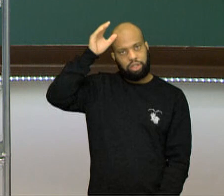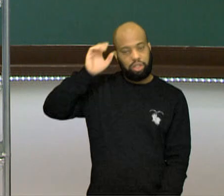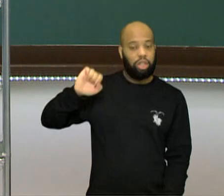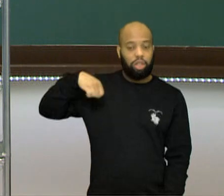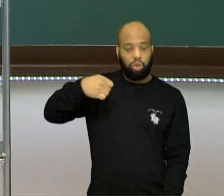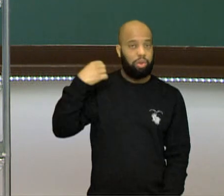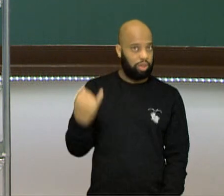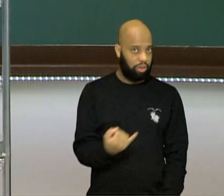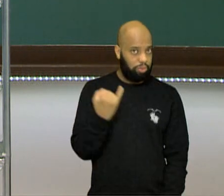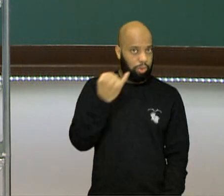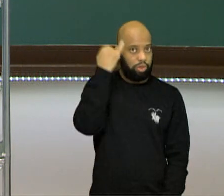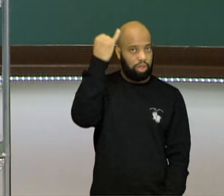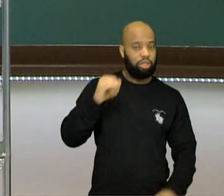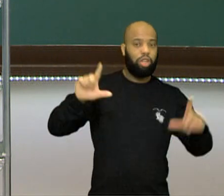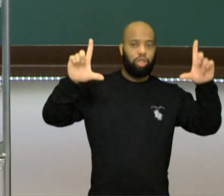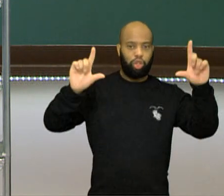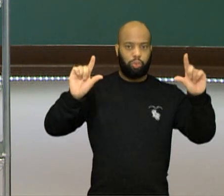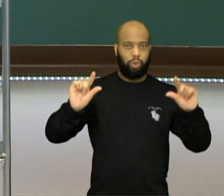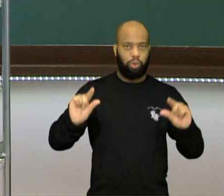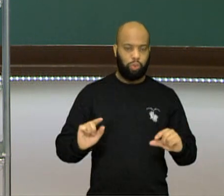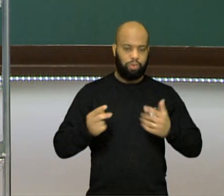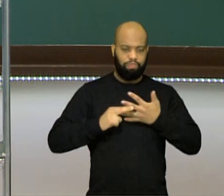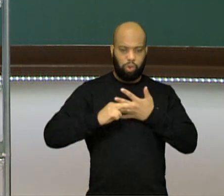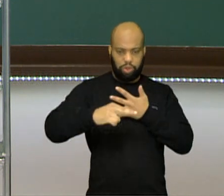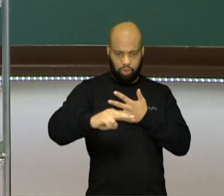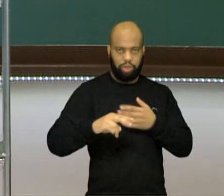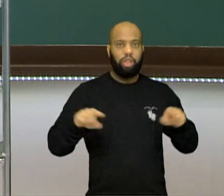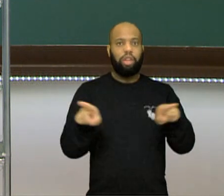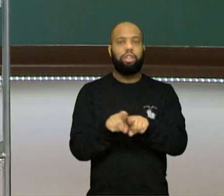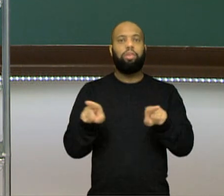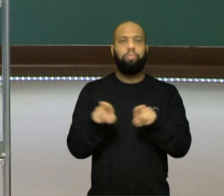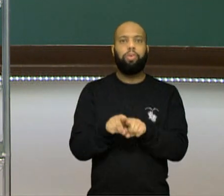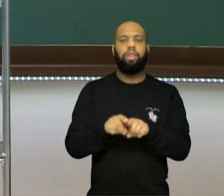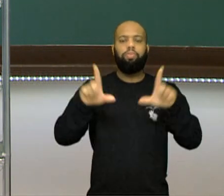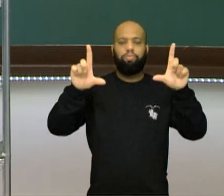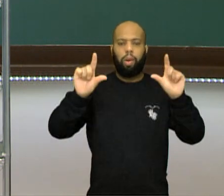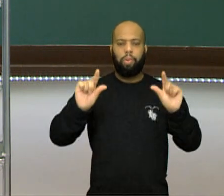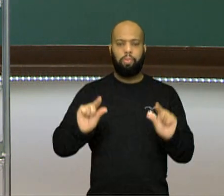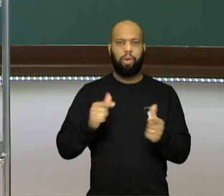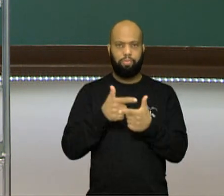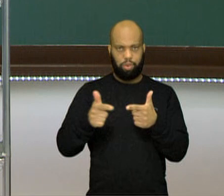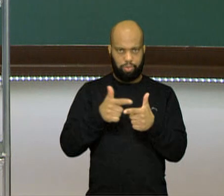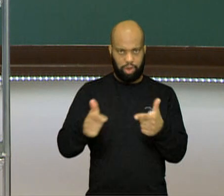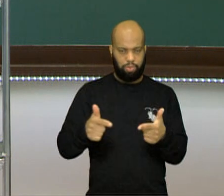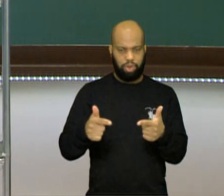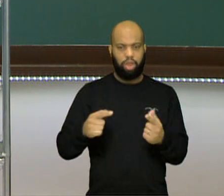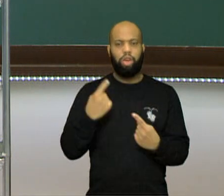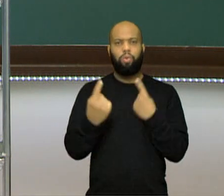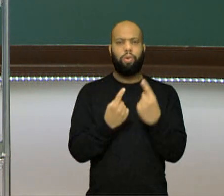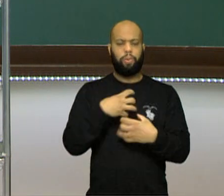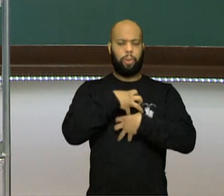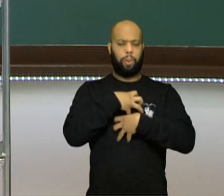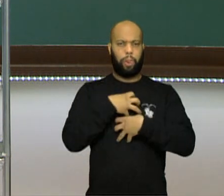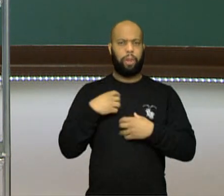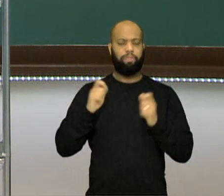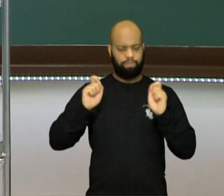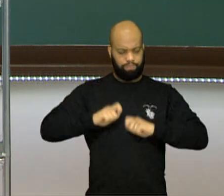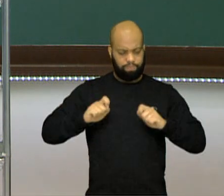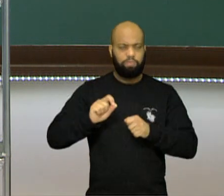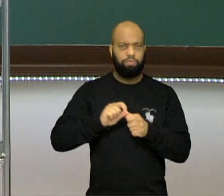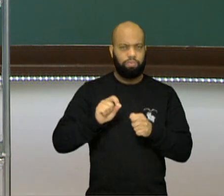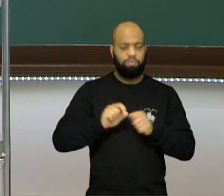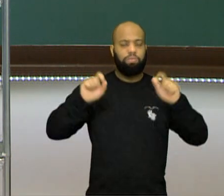da importância de minimizar esses impactos, de minimizar esses problemas. Quais atitudes nós podemos ter